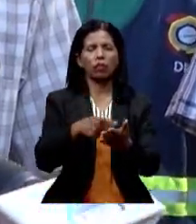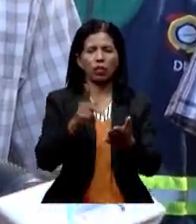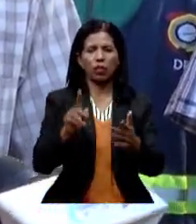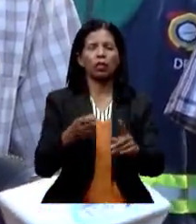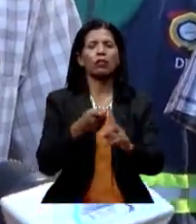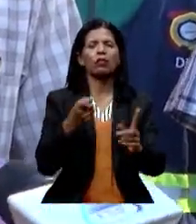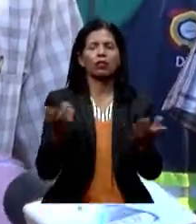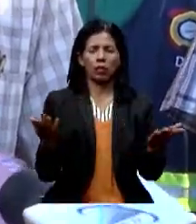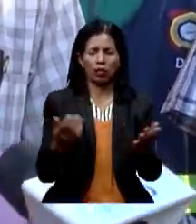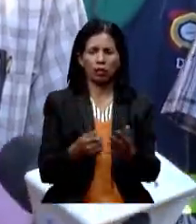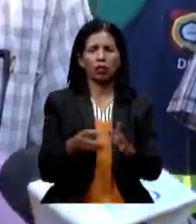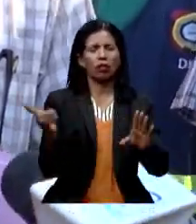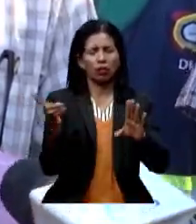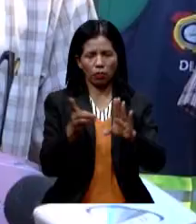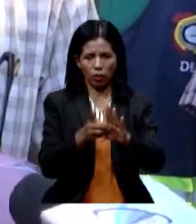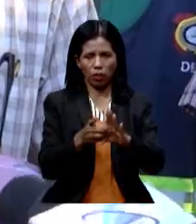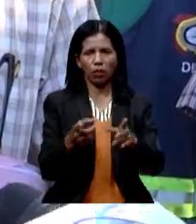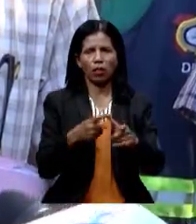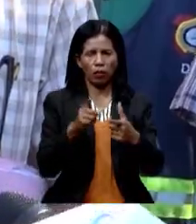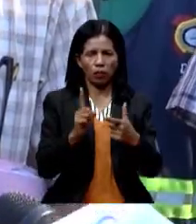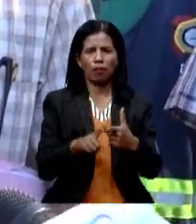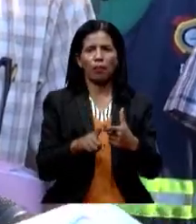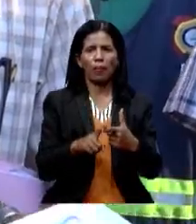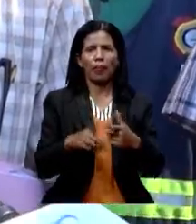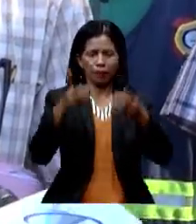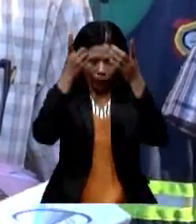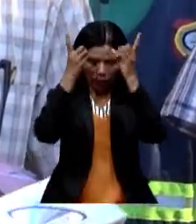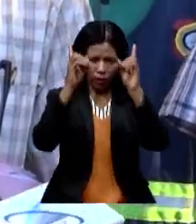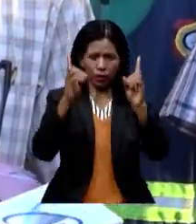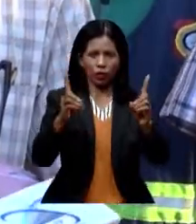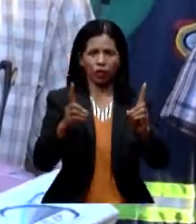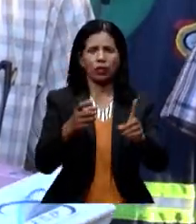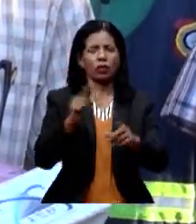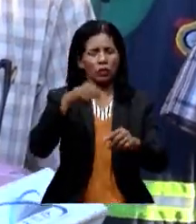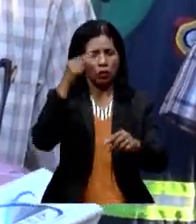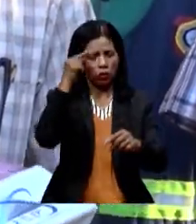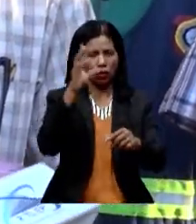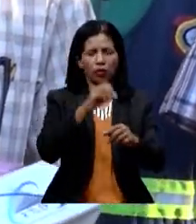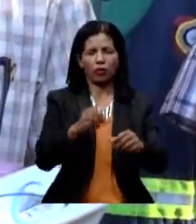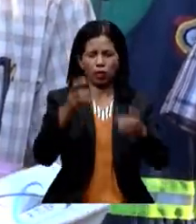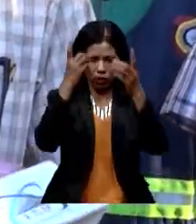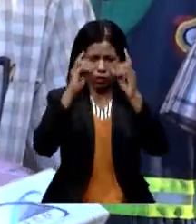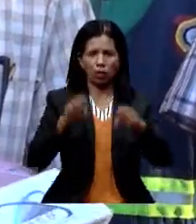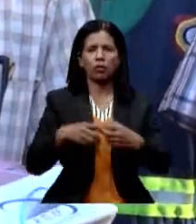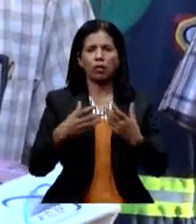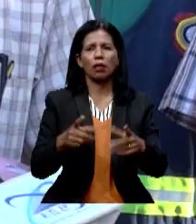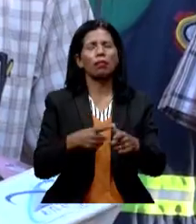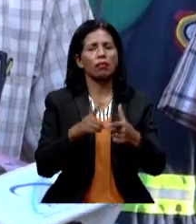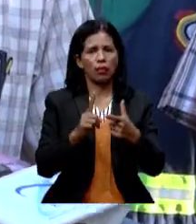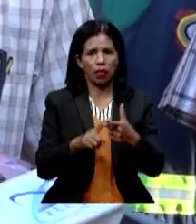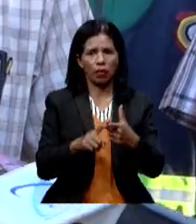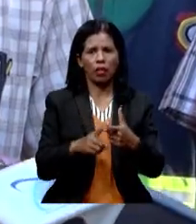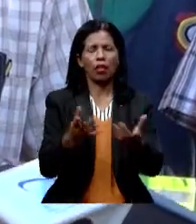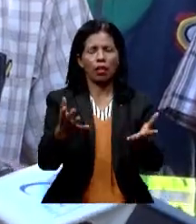mais ou menos, documento ruma, e depois, decisão, manca, menos governo, sira, se bele de sira, que balamos a. Mas bem, da ser o que, nene, a